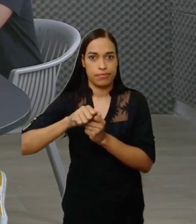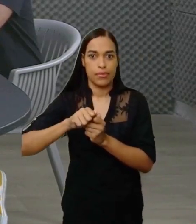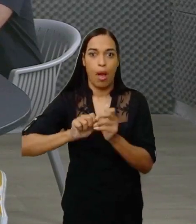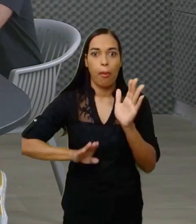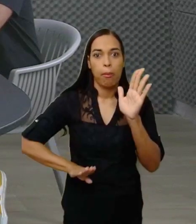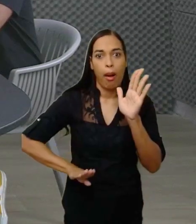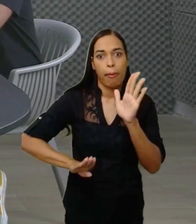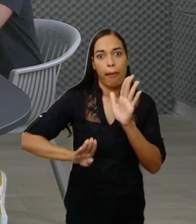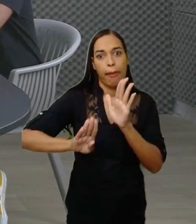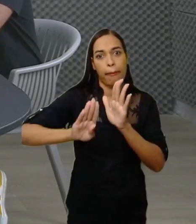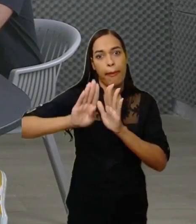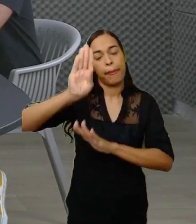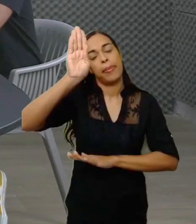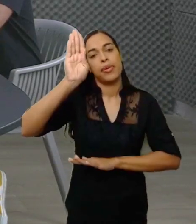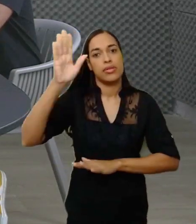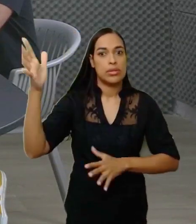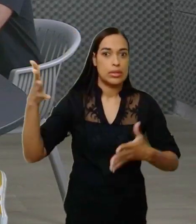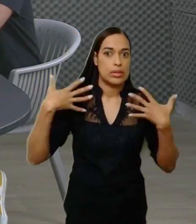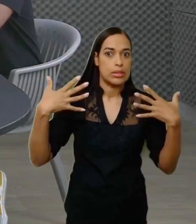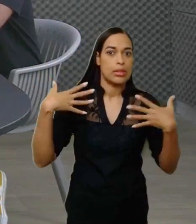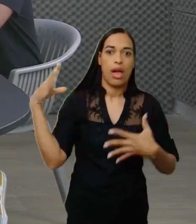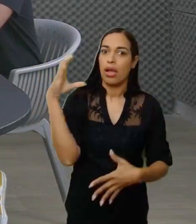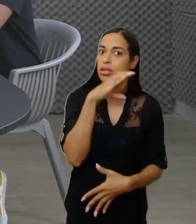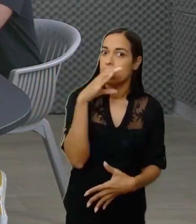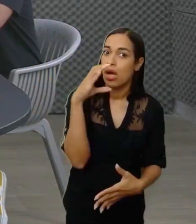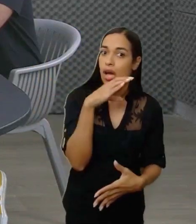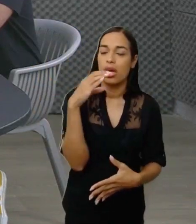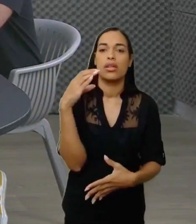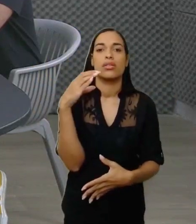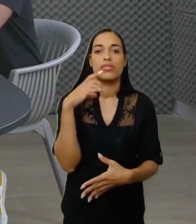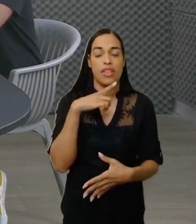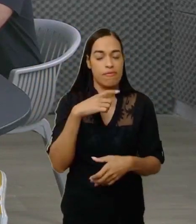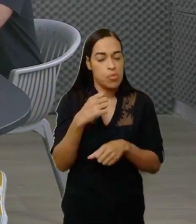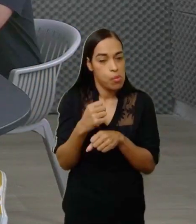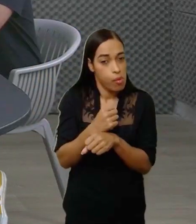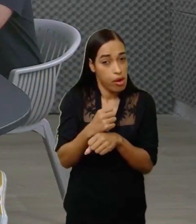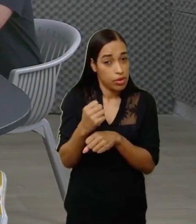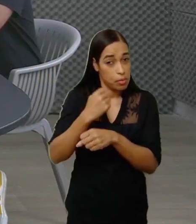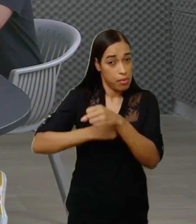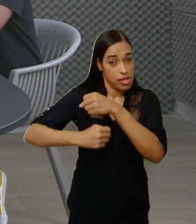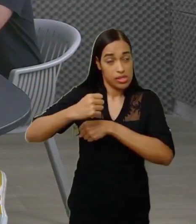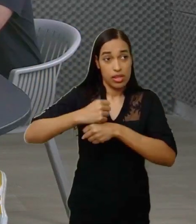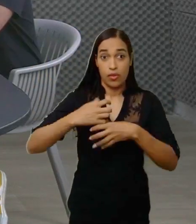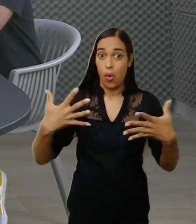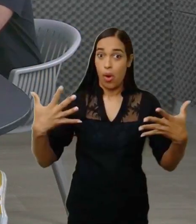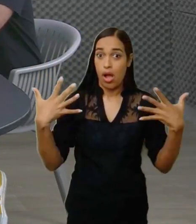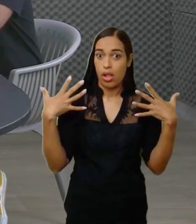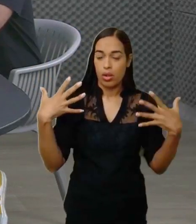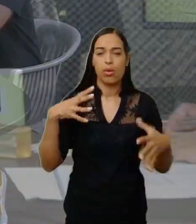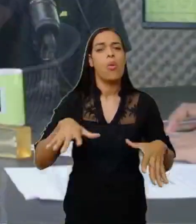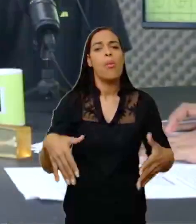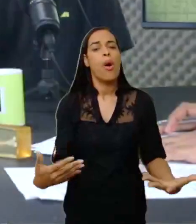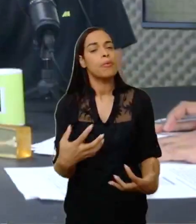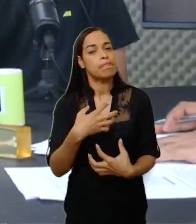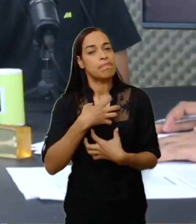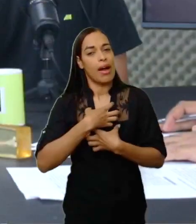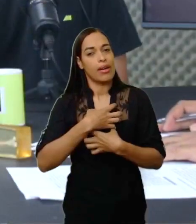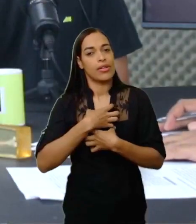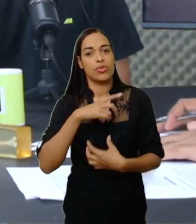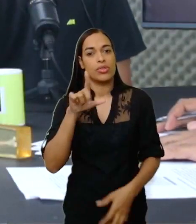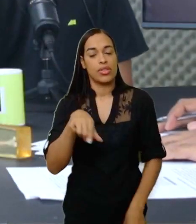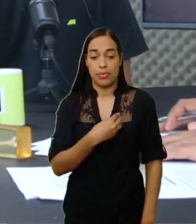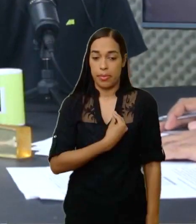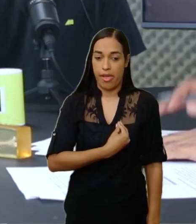passado foi um ano assim, estarrecedor, assustador, né? De calor. Qual é o impacto disso para a